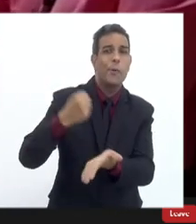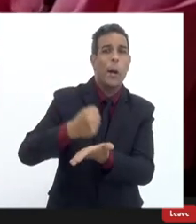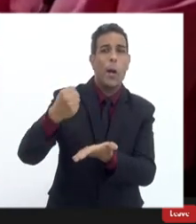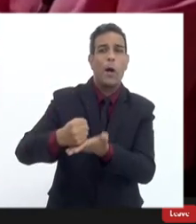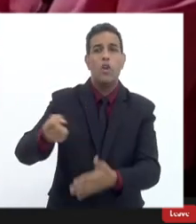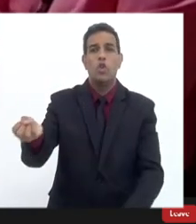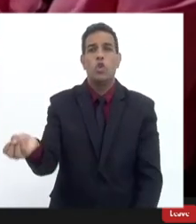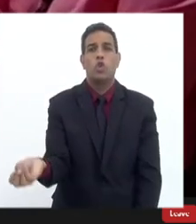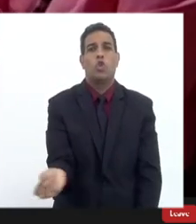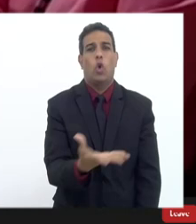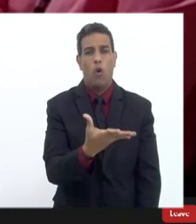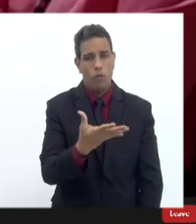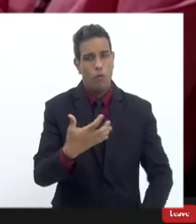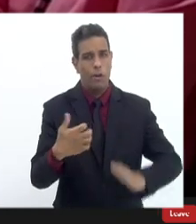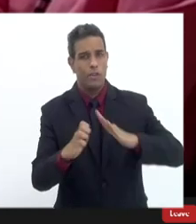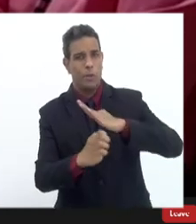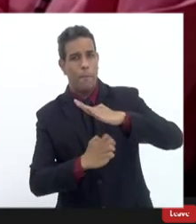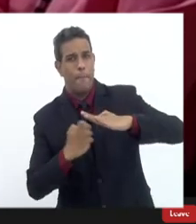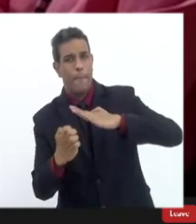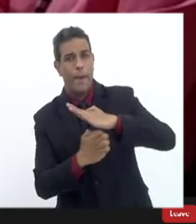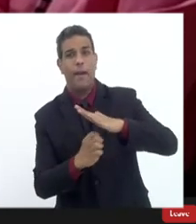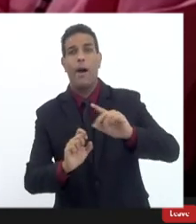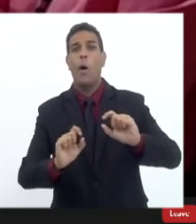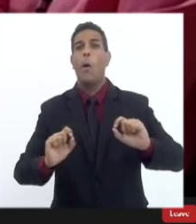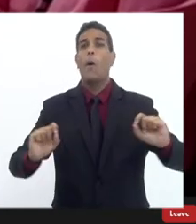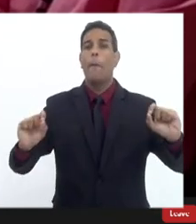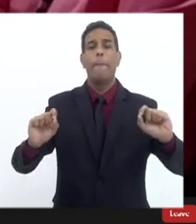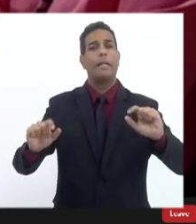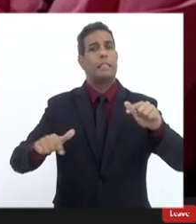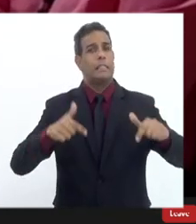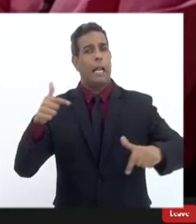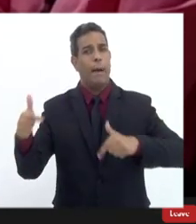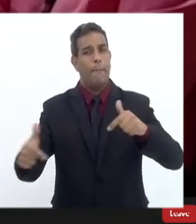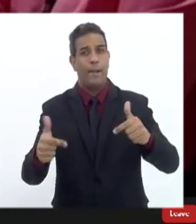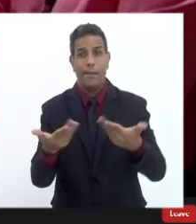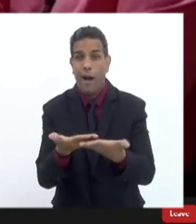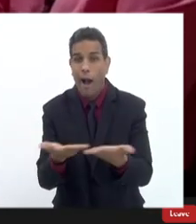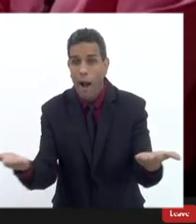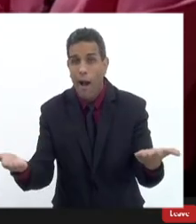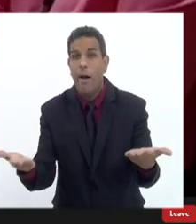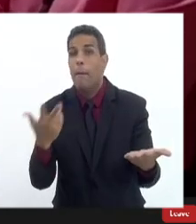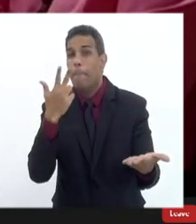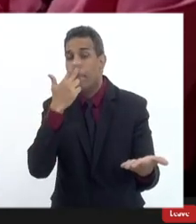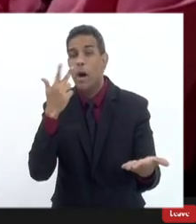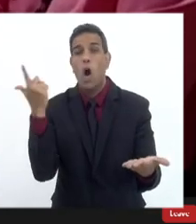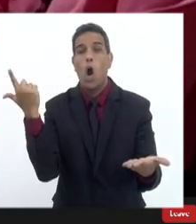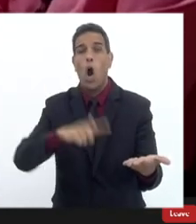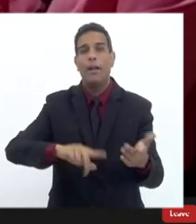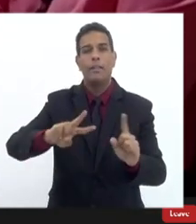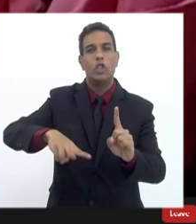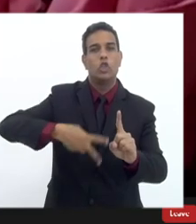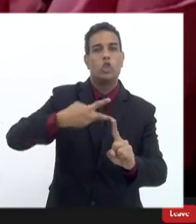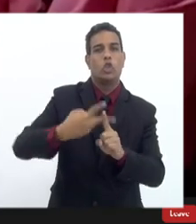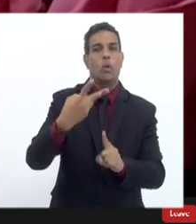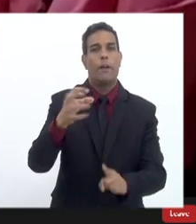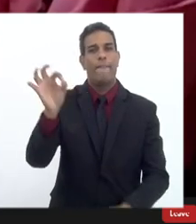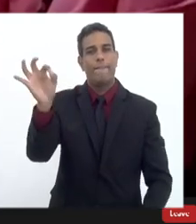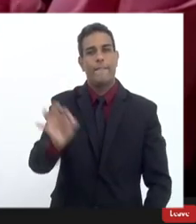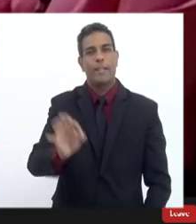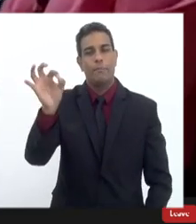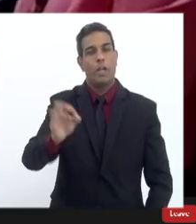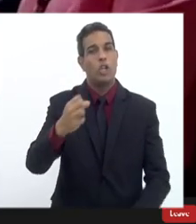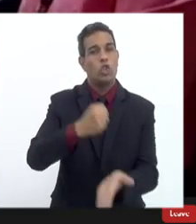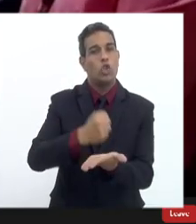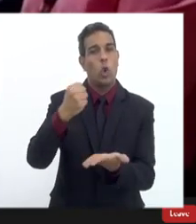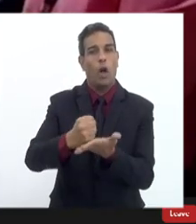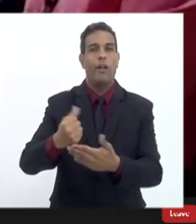novo contrato. Mas a gente está trabalhando com o que tem, e com o que tem a gente está aumentando em 25%, não é o ideal,